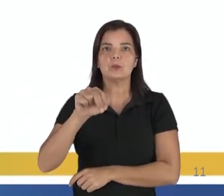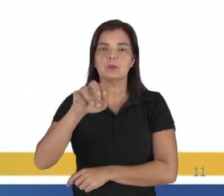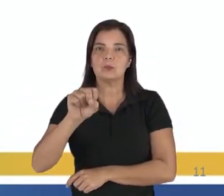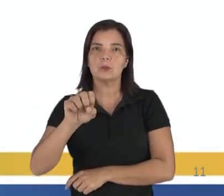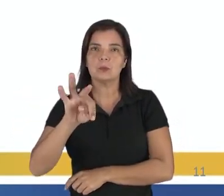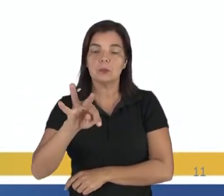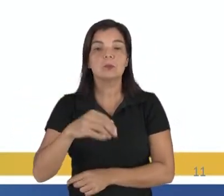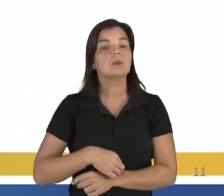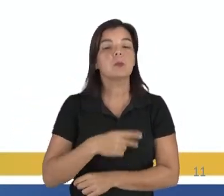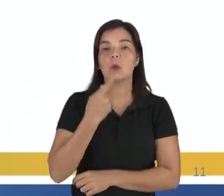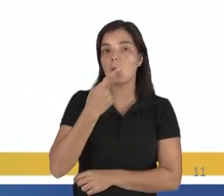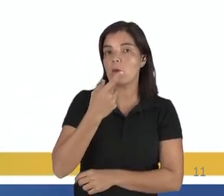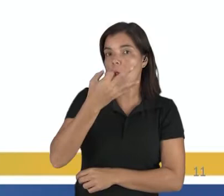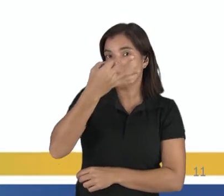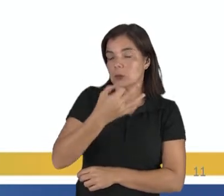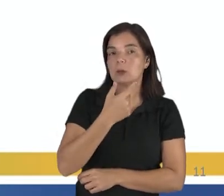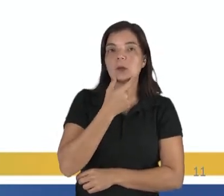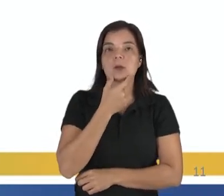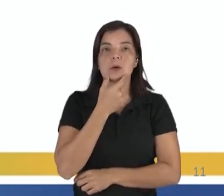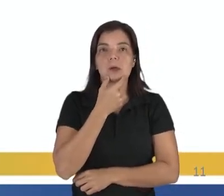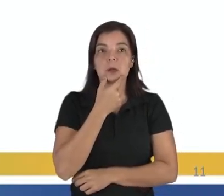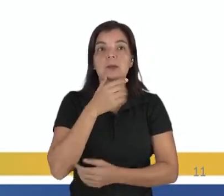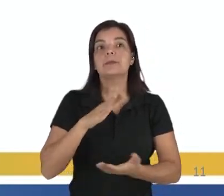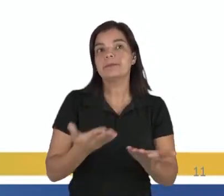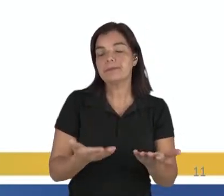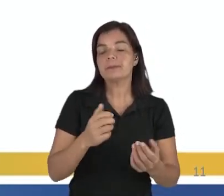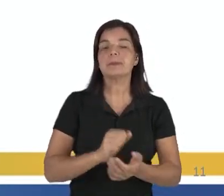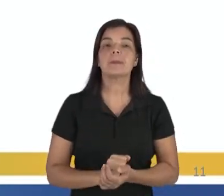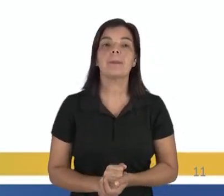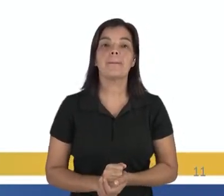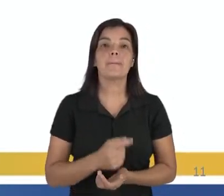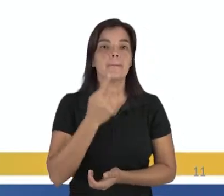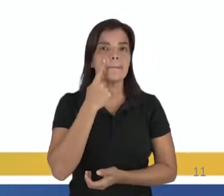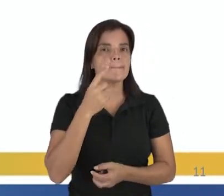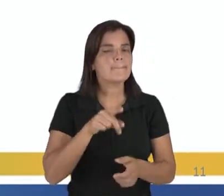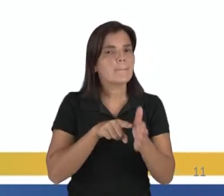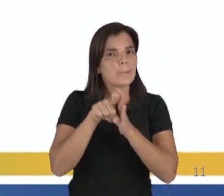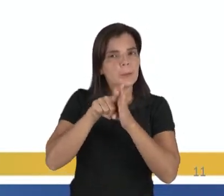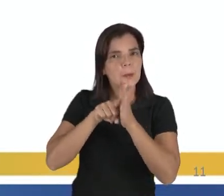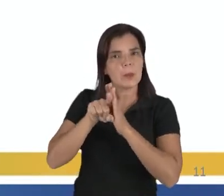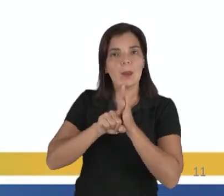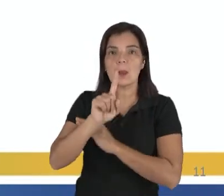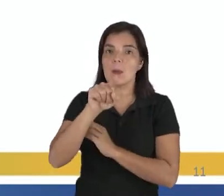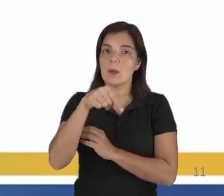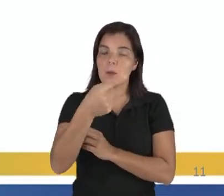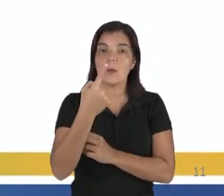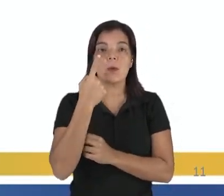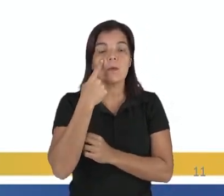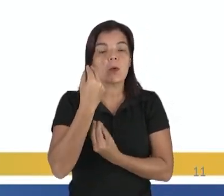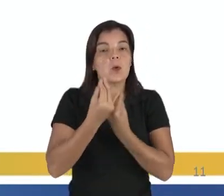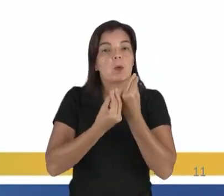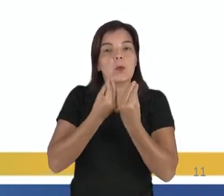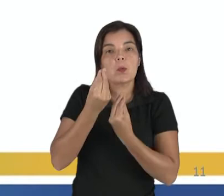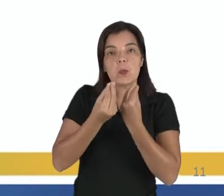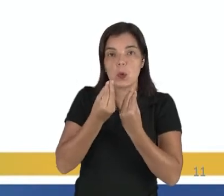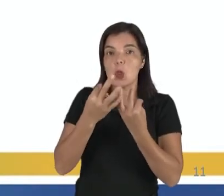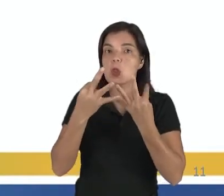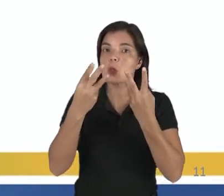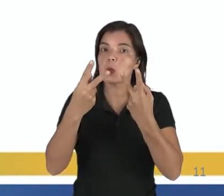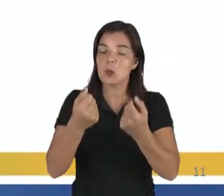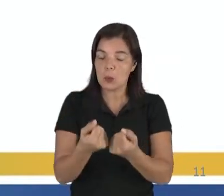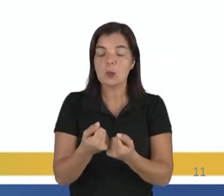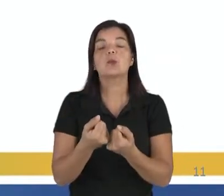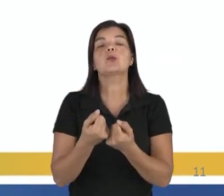stunts. Eu não sei pronunciar corretamente, né, mas aí a gente pesquisa depois como é que funciona todas